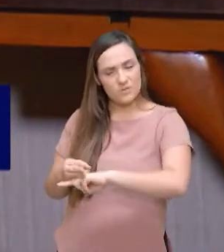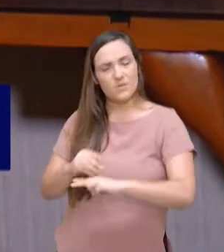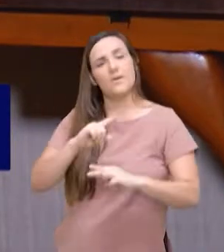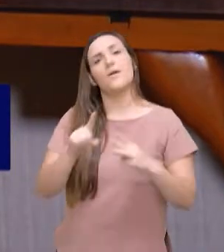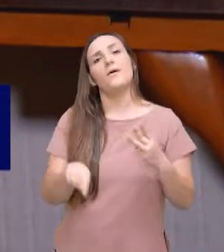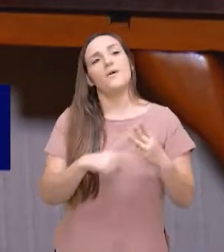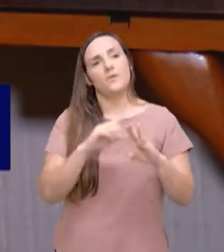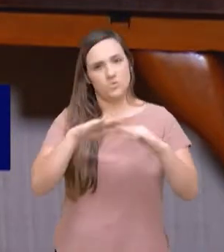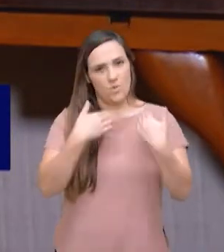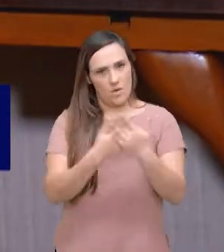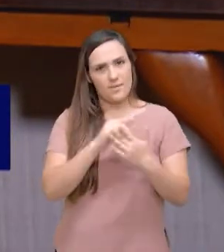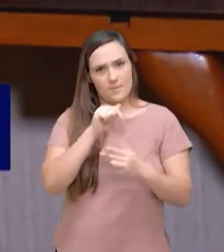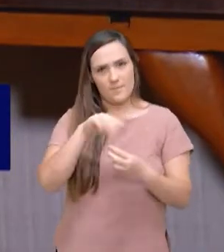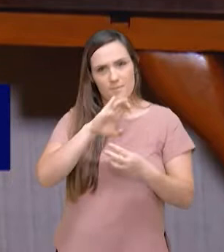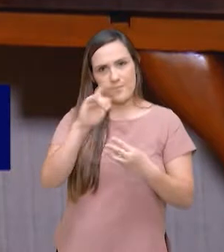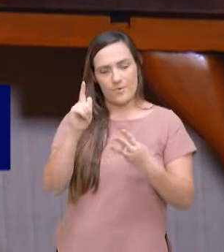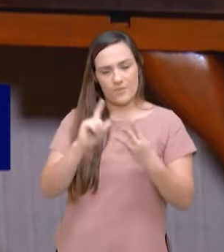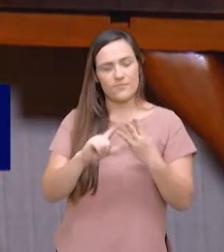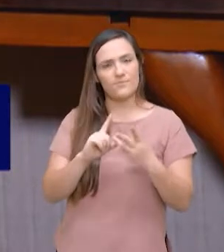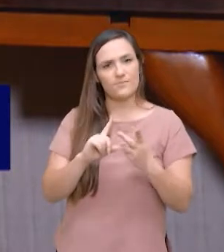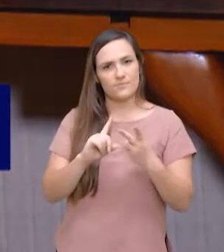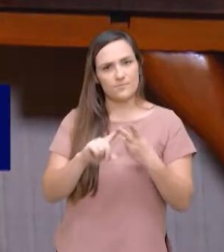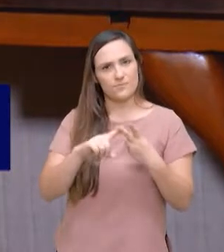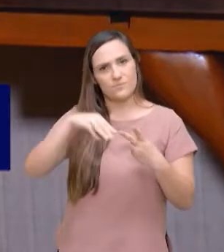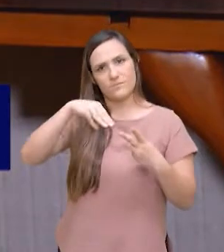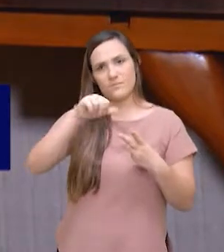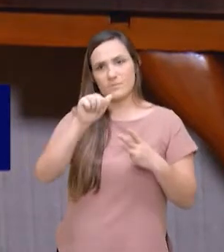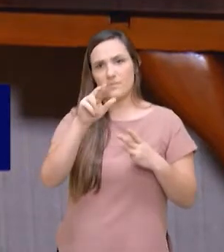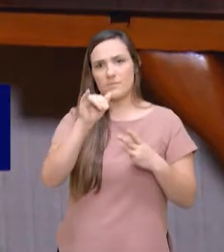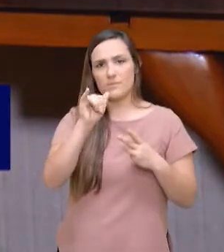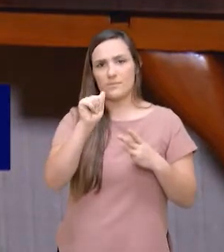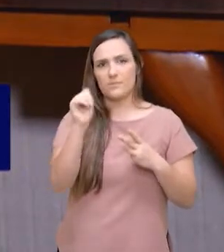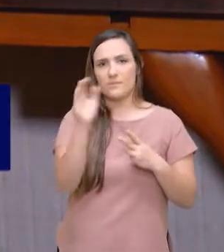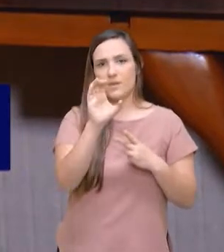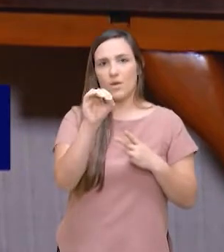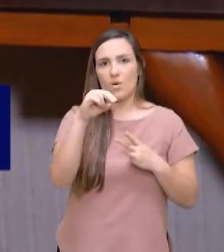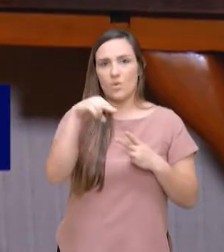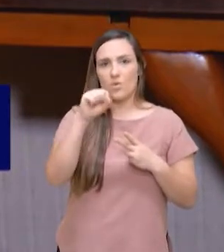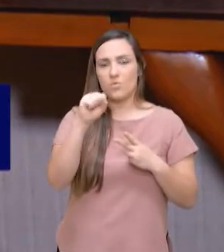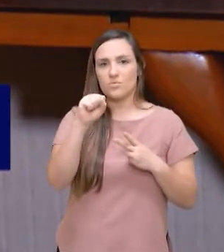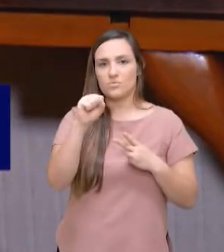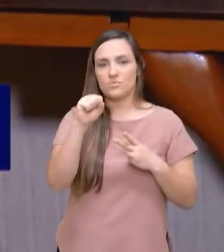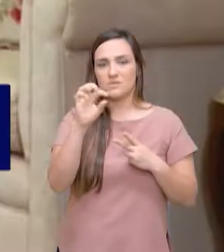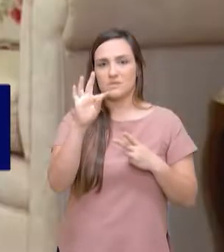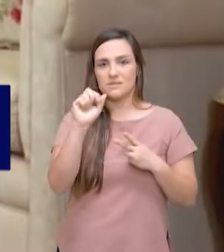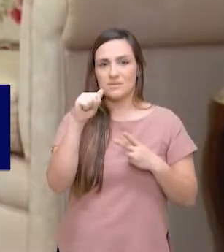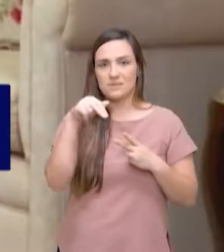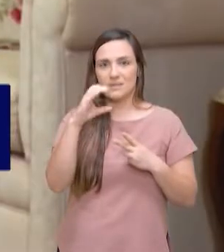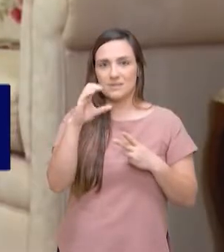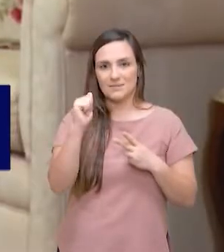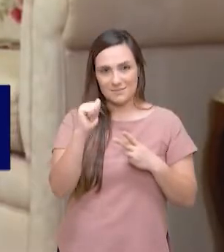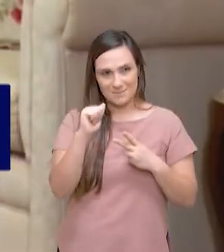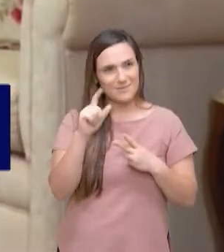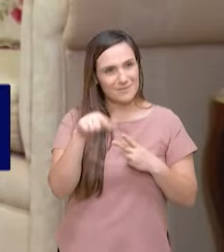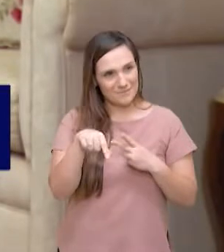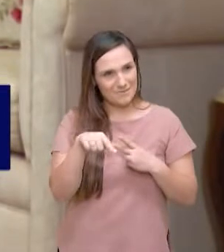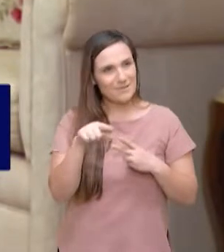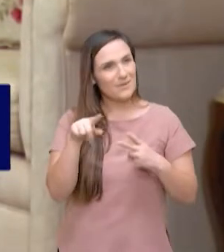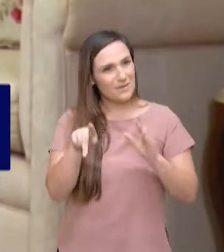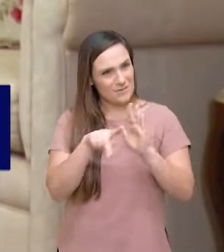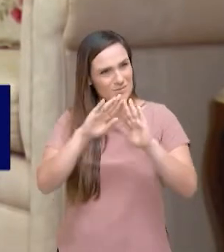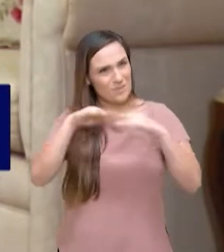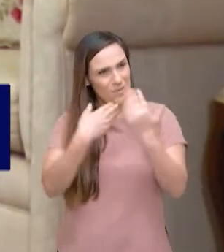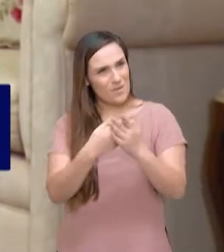Barros Machado, cujo nome do colégio é de minha autoria. Puxa vida, que é a obra do Oscar Niemeyer,